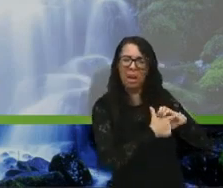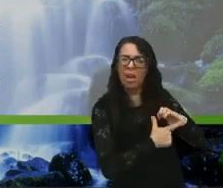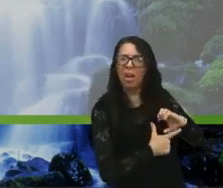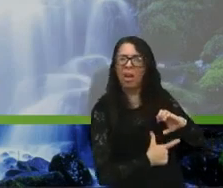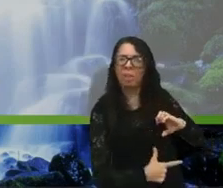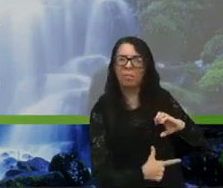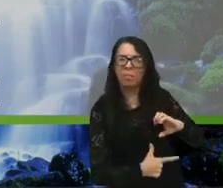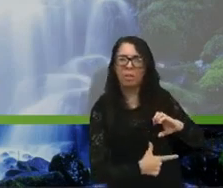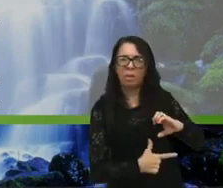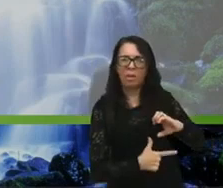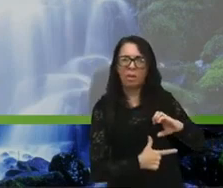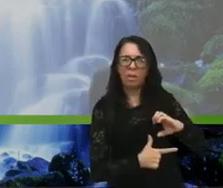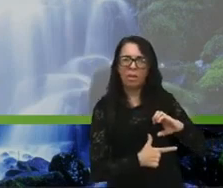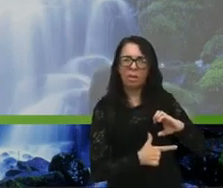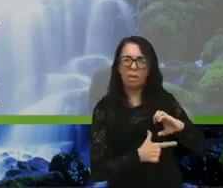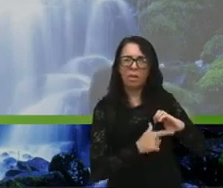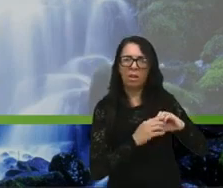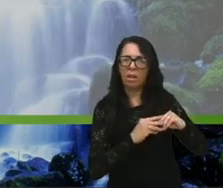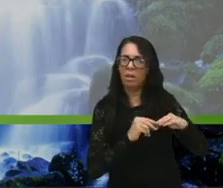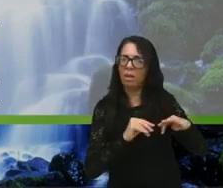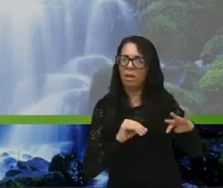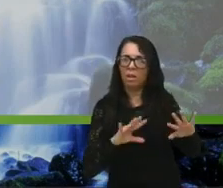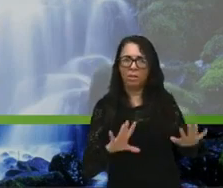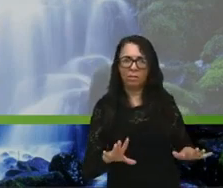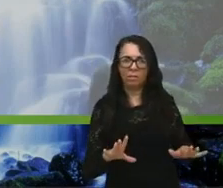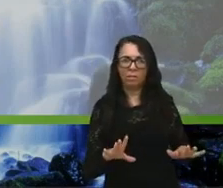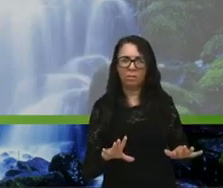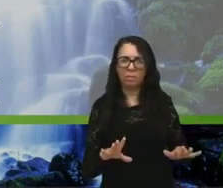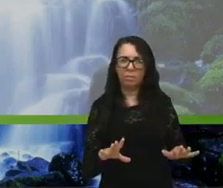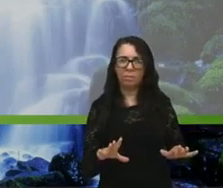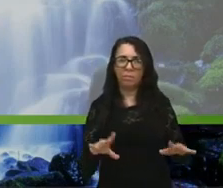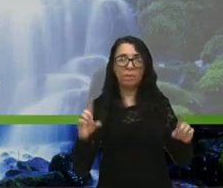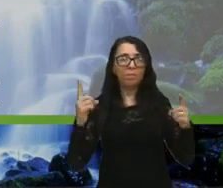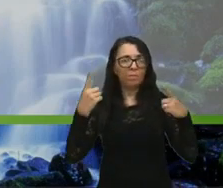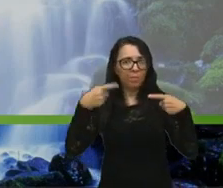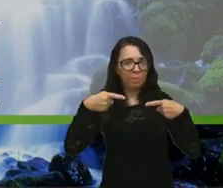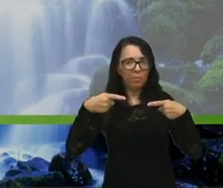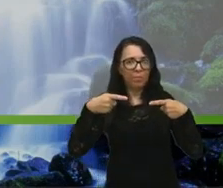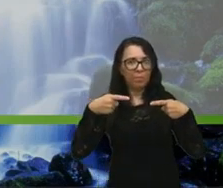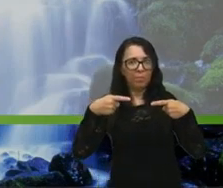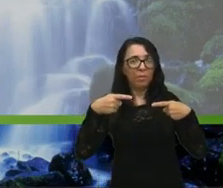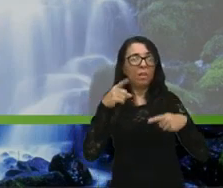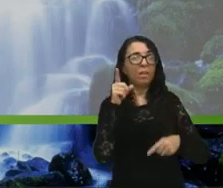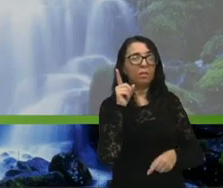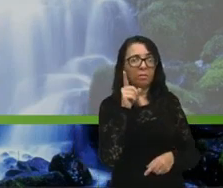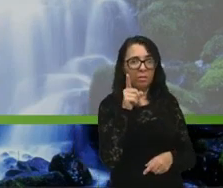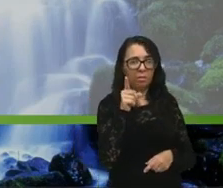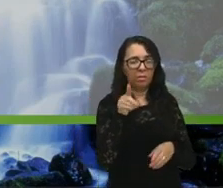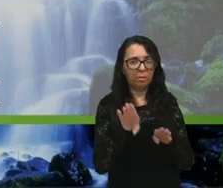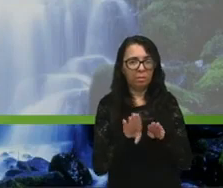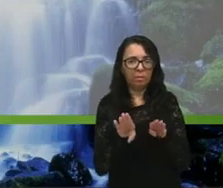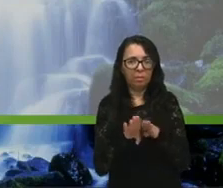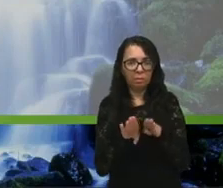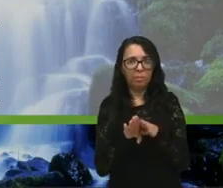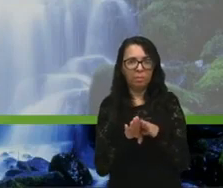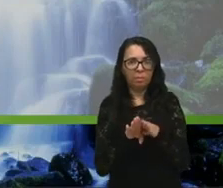impulsionada pelo poder do Espírito Santo.